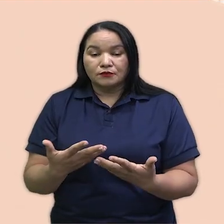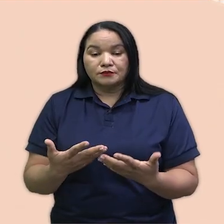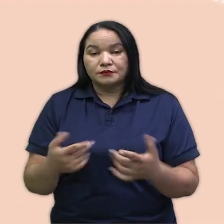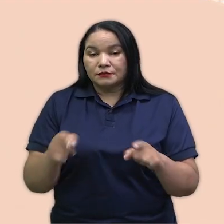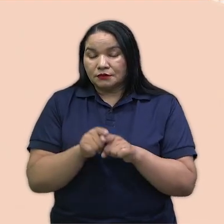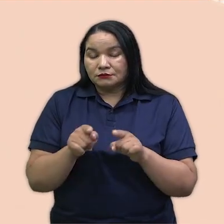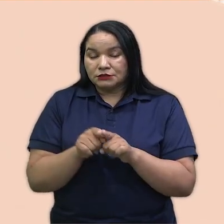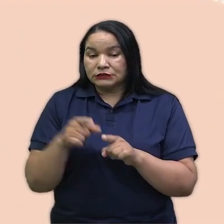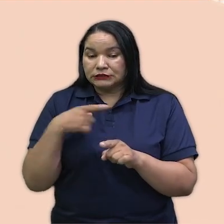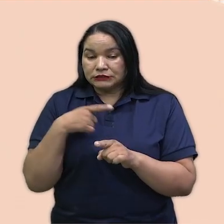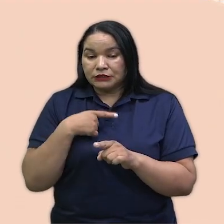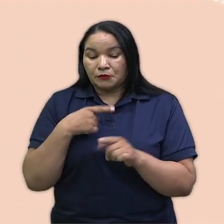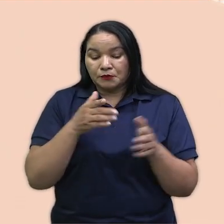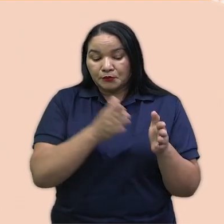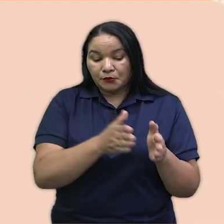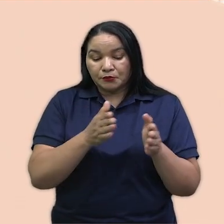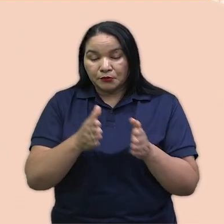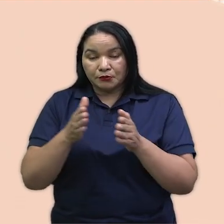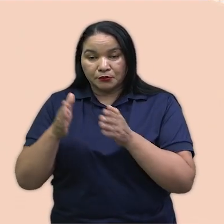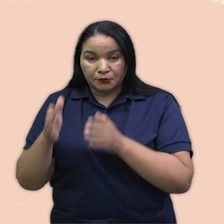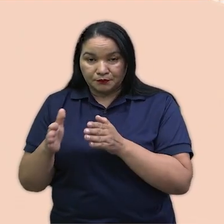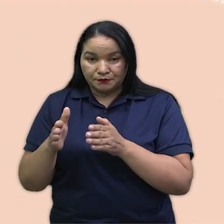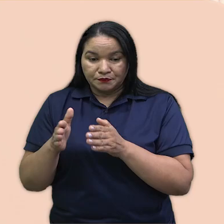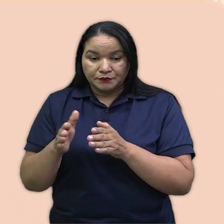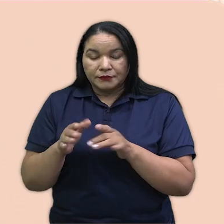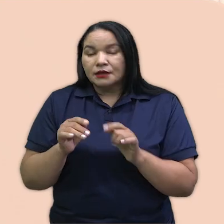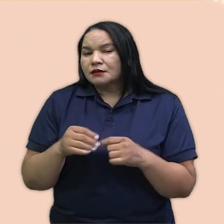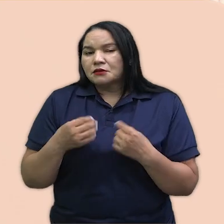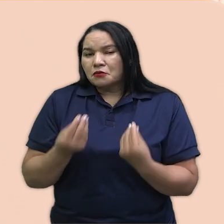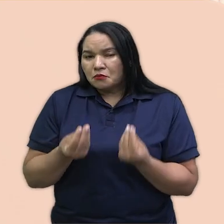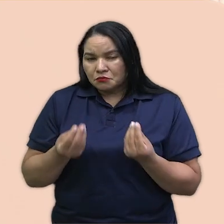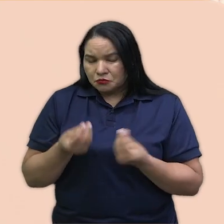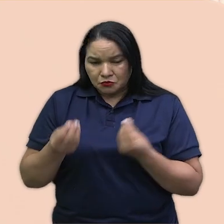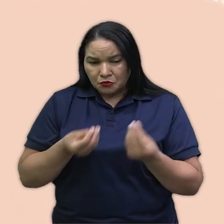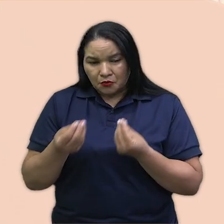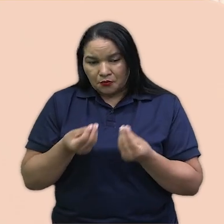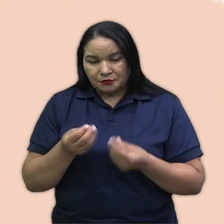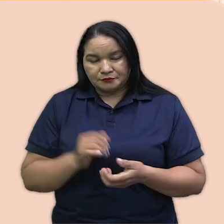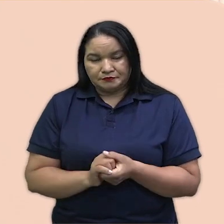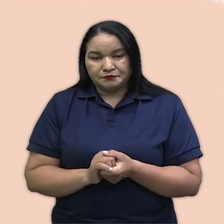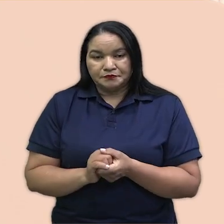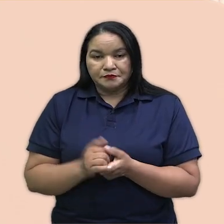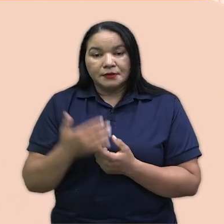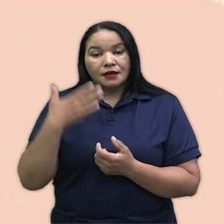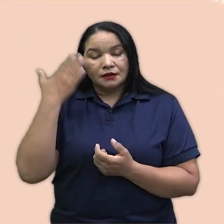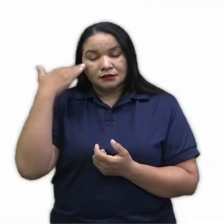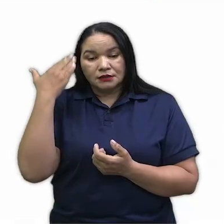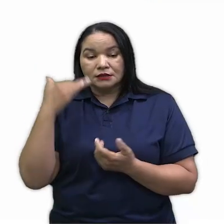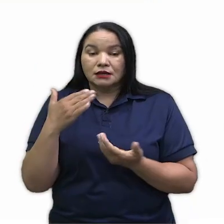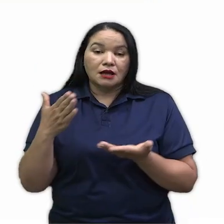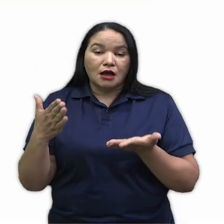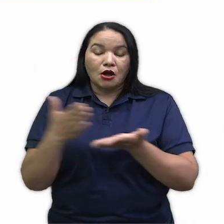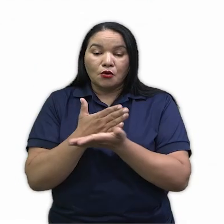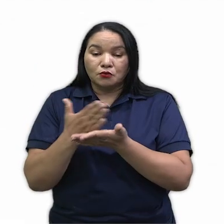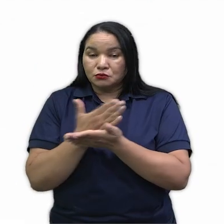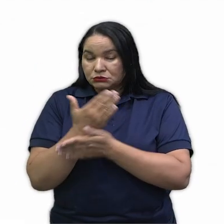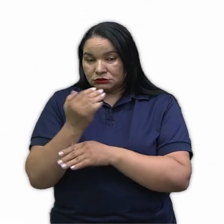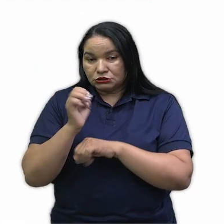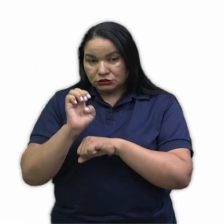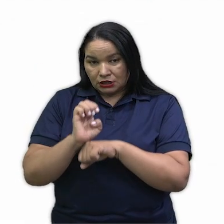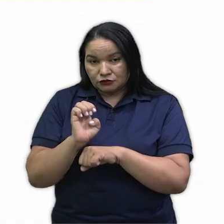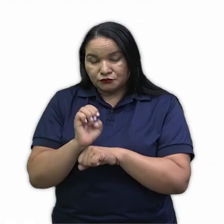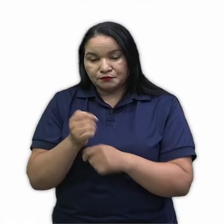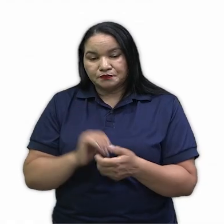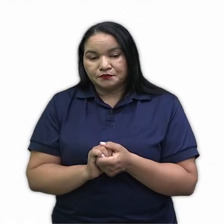ter um ciclo, e esse ciclo do agronegócio, ele vai compreender ali alguns estágios. E quais